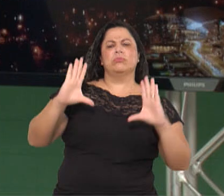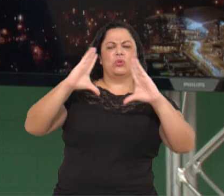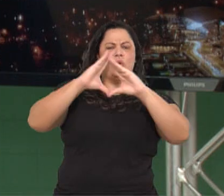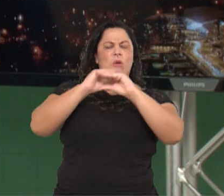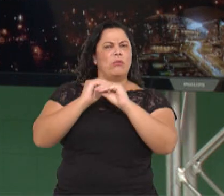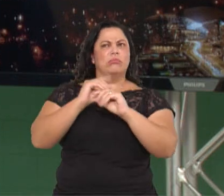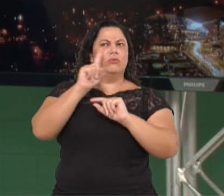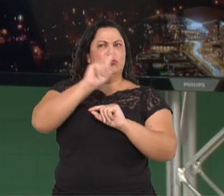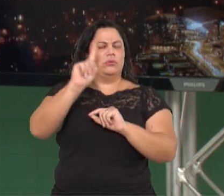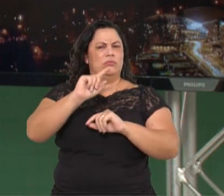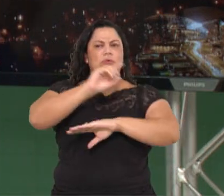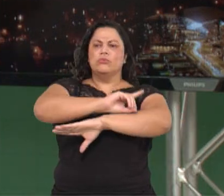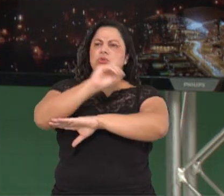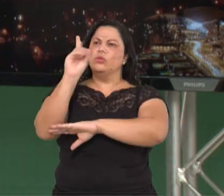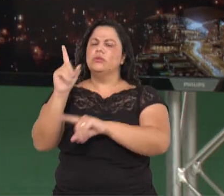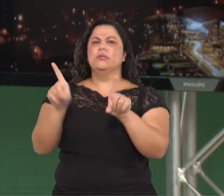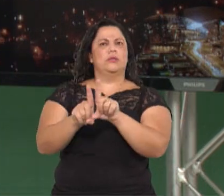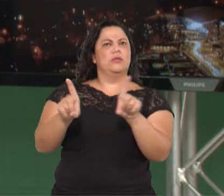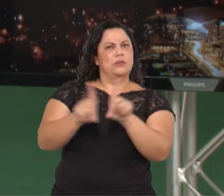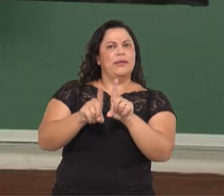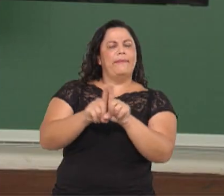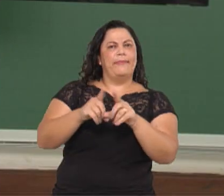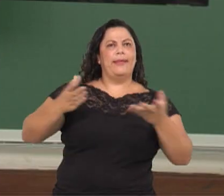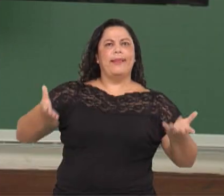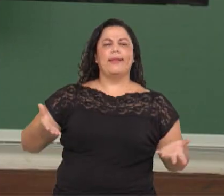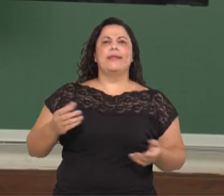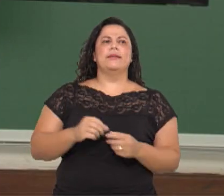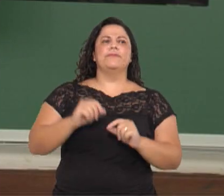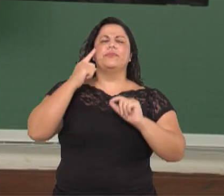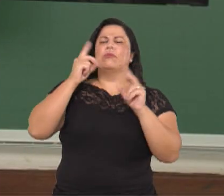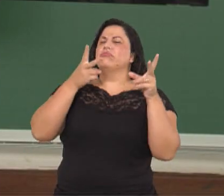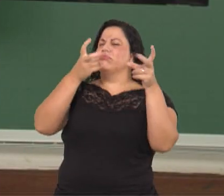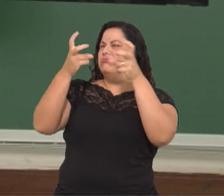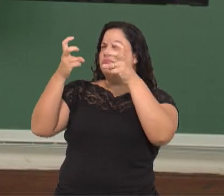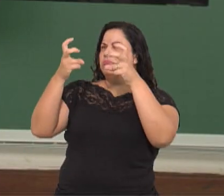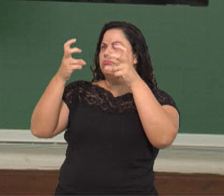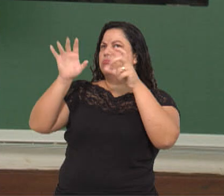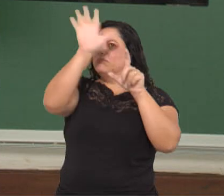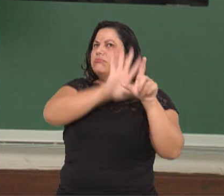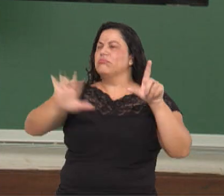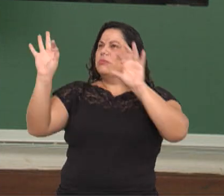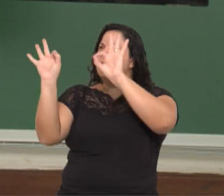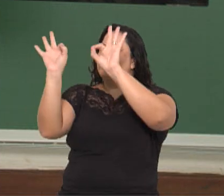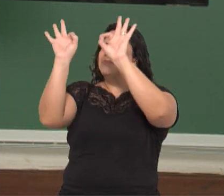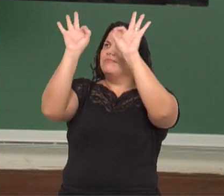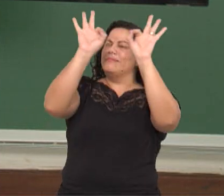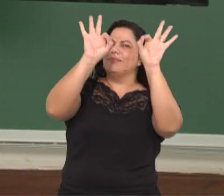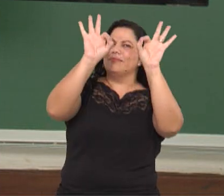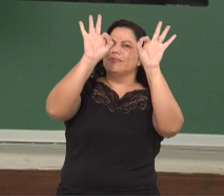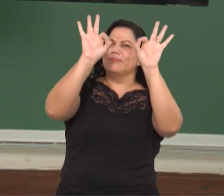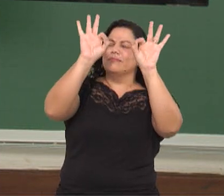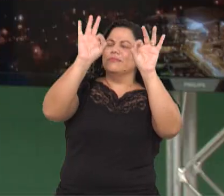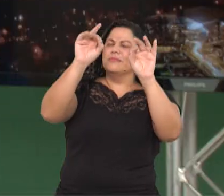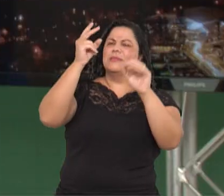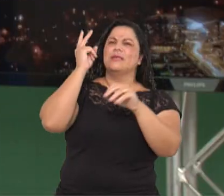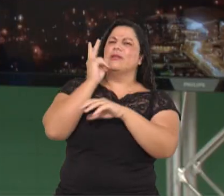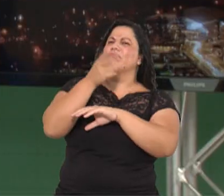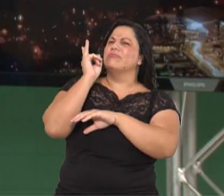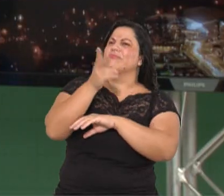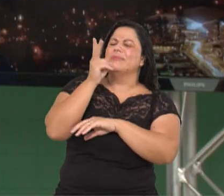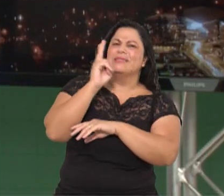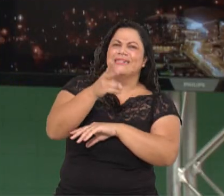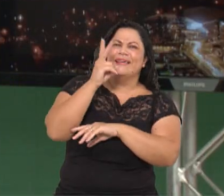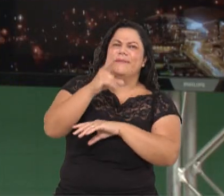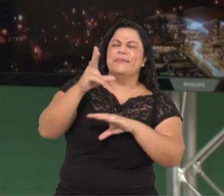ser de dia também. Então, observem essa imagem. Toda noite, será que a lua aparece? Será